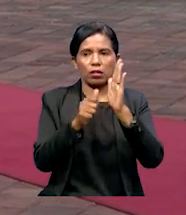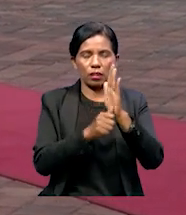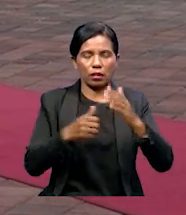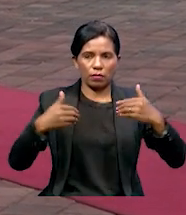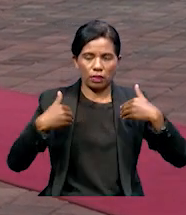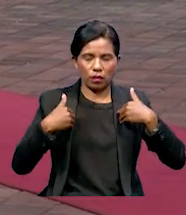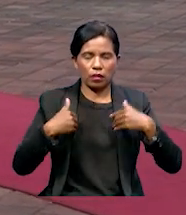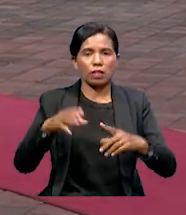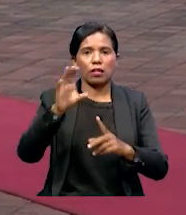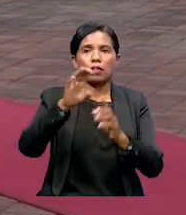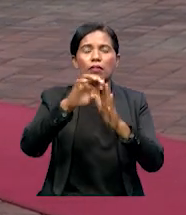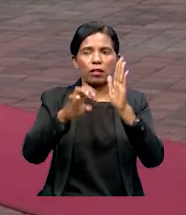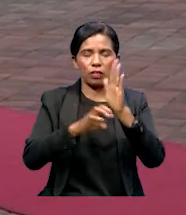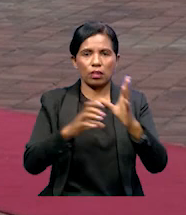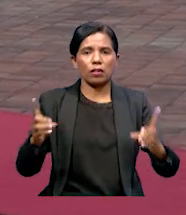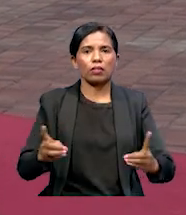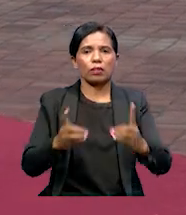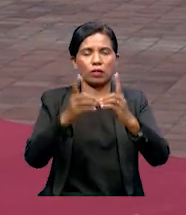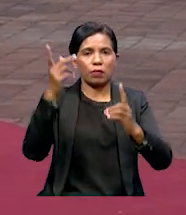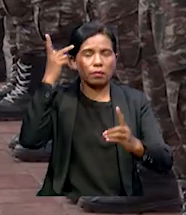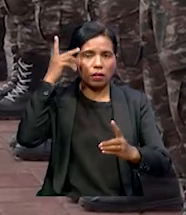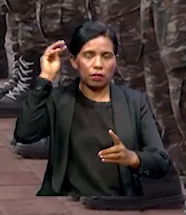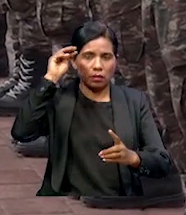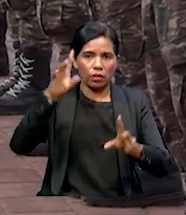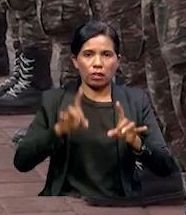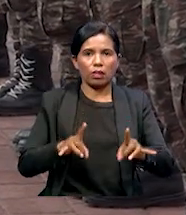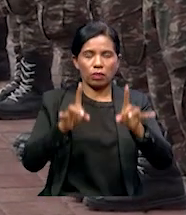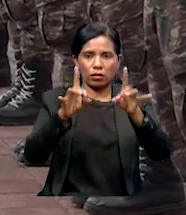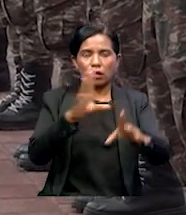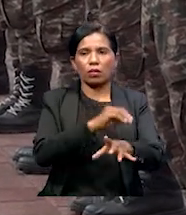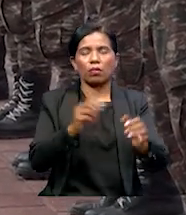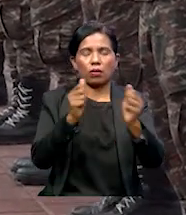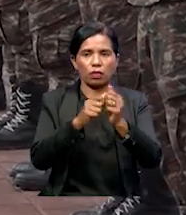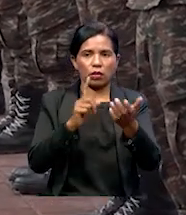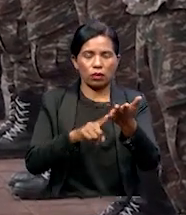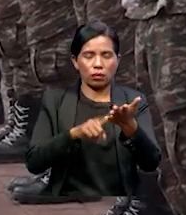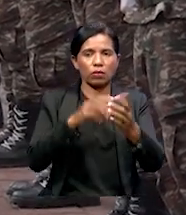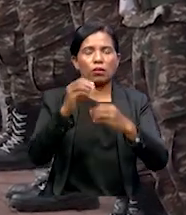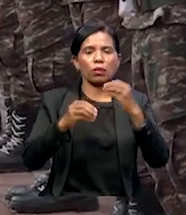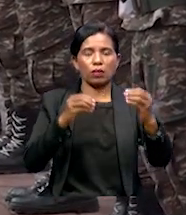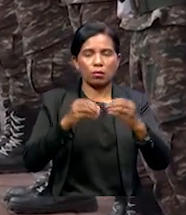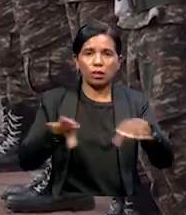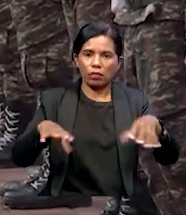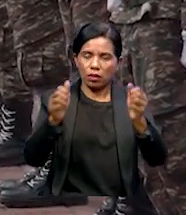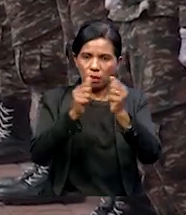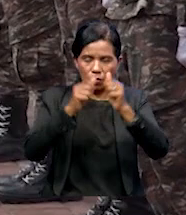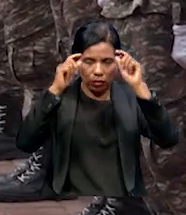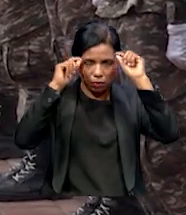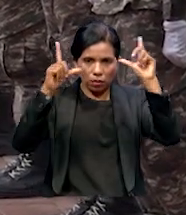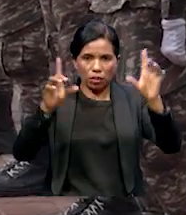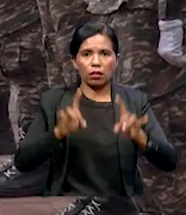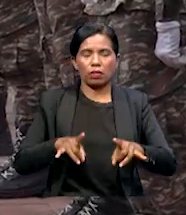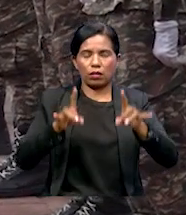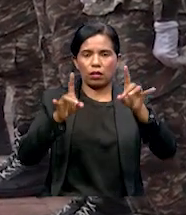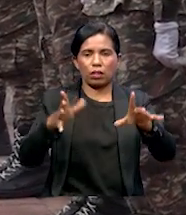durante safe estado ne, se assoro malo o primeiro ministro Austrália, onde discute com a relação bilateral entre Timor-Leste e Austrália